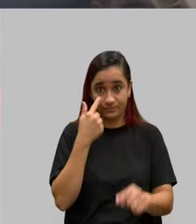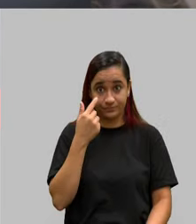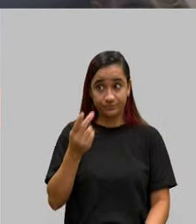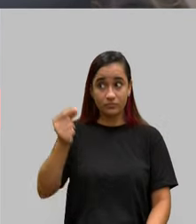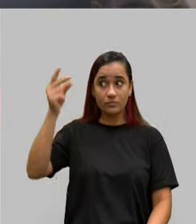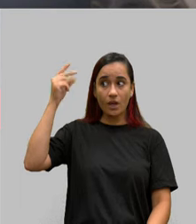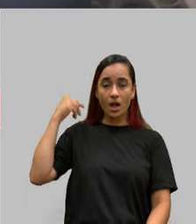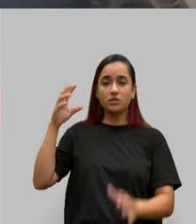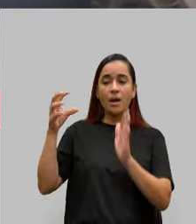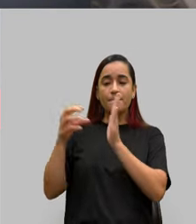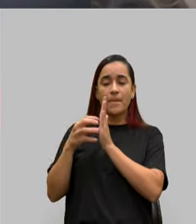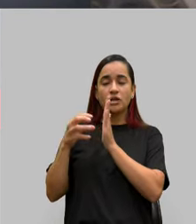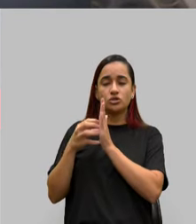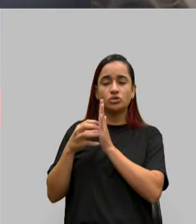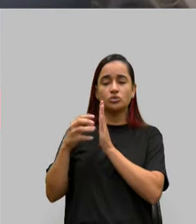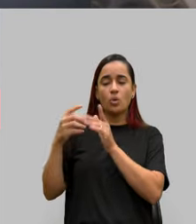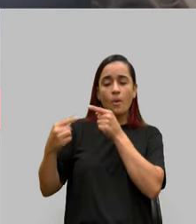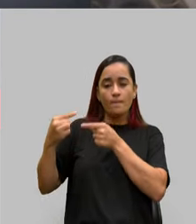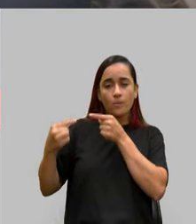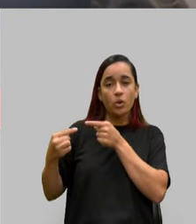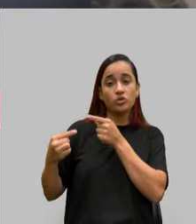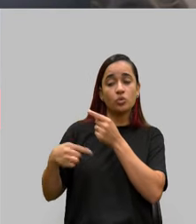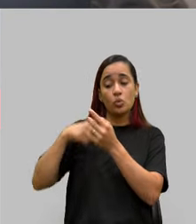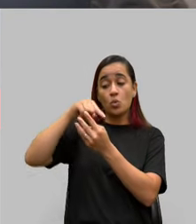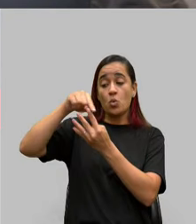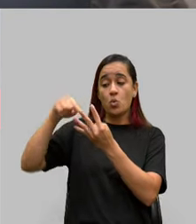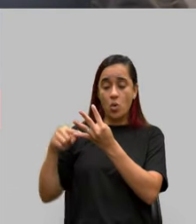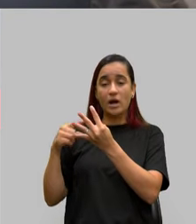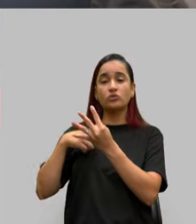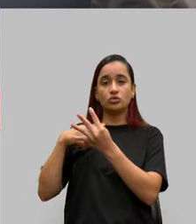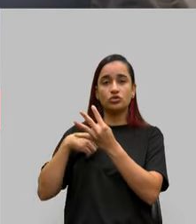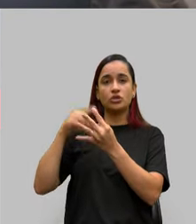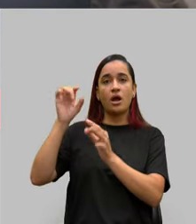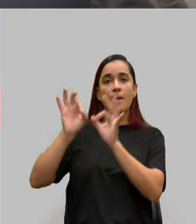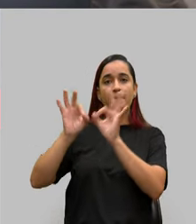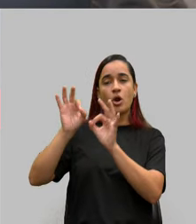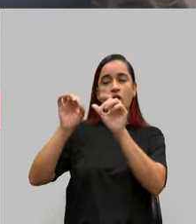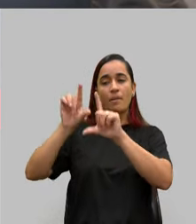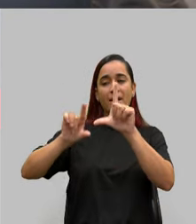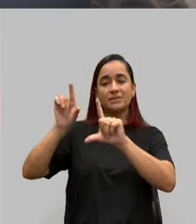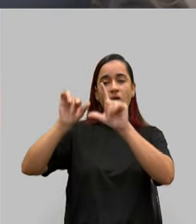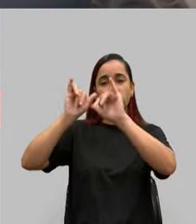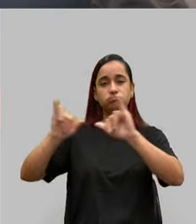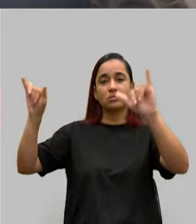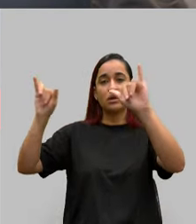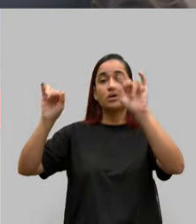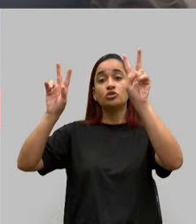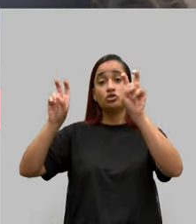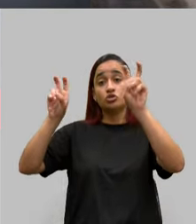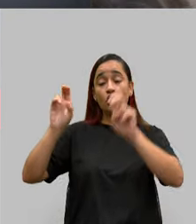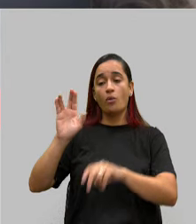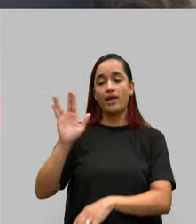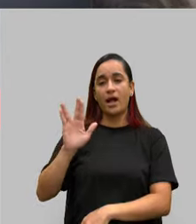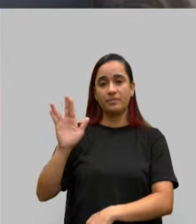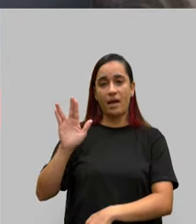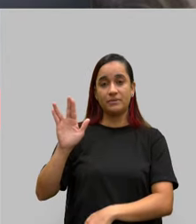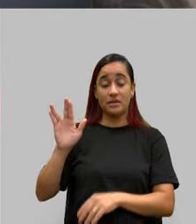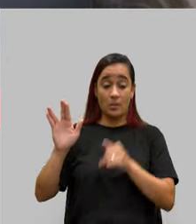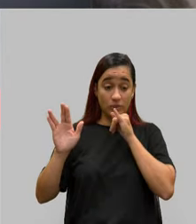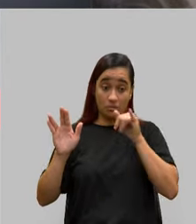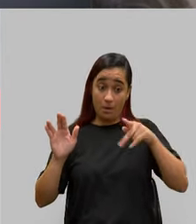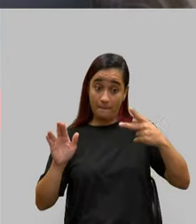quatro partidos políticos Bia tinham na sua programação Nacional a questionamento da cannabis o próprio p não